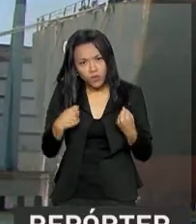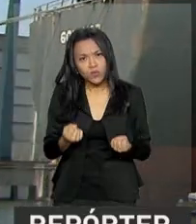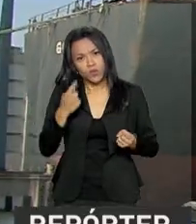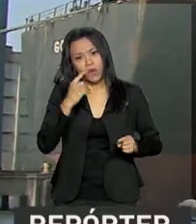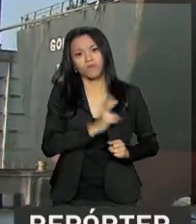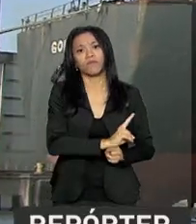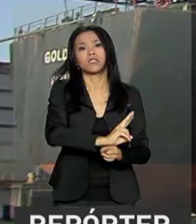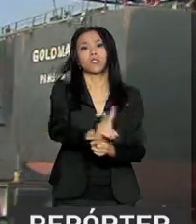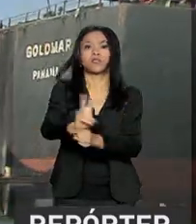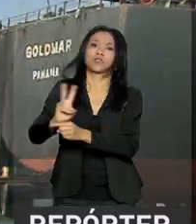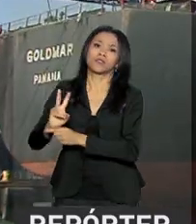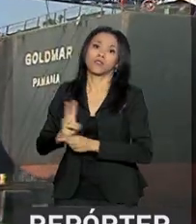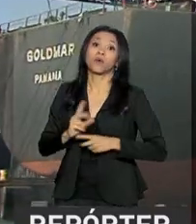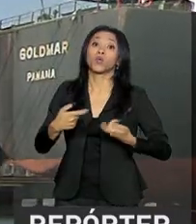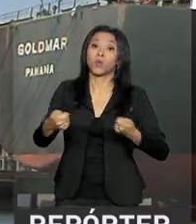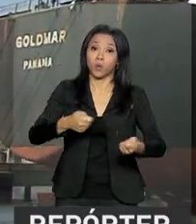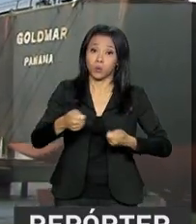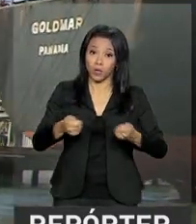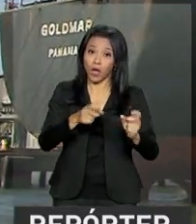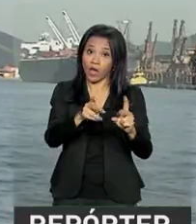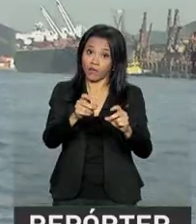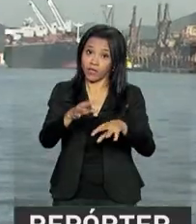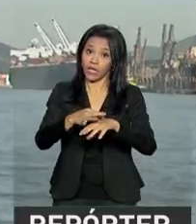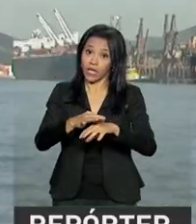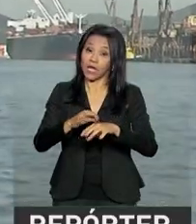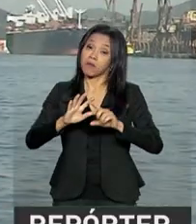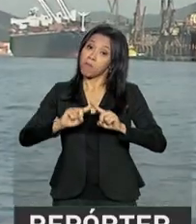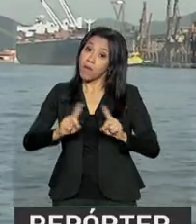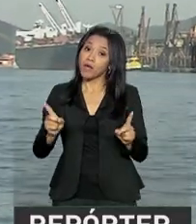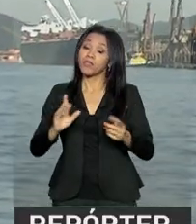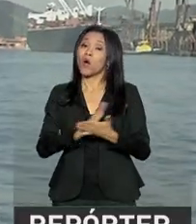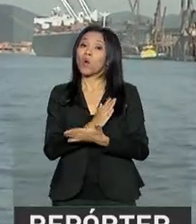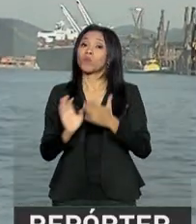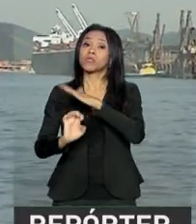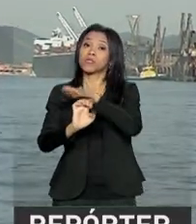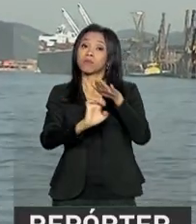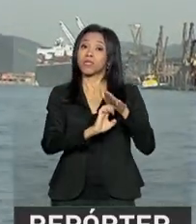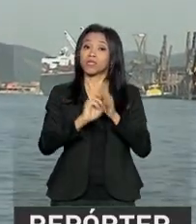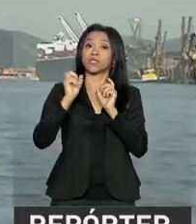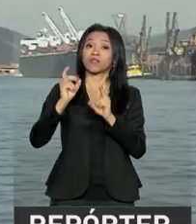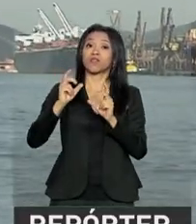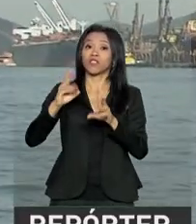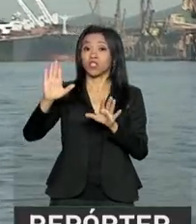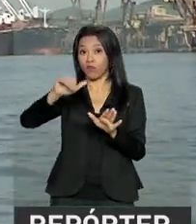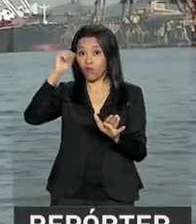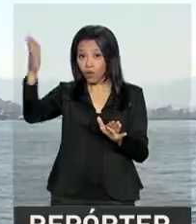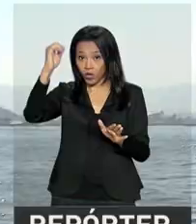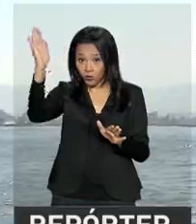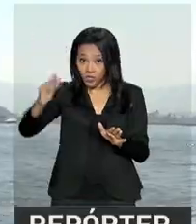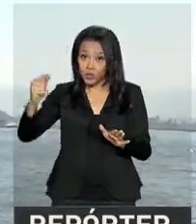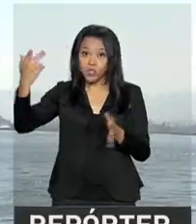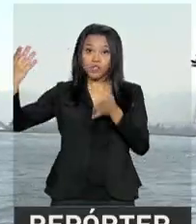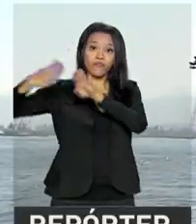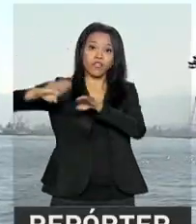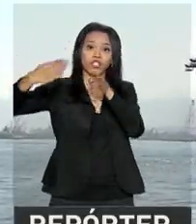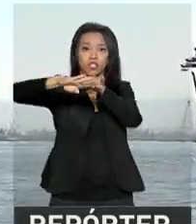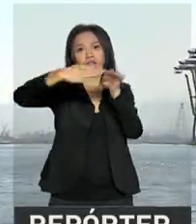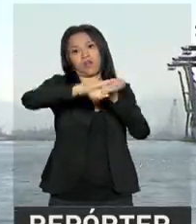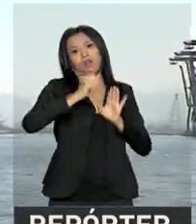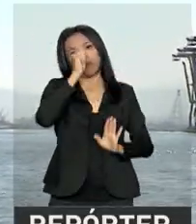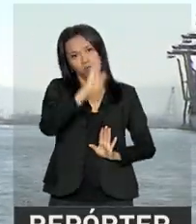mecanismos de controle mas alguns mercados internacionais se fecharam ou passaram a fazer mais exigências